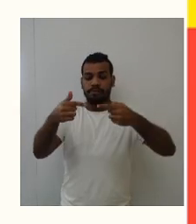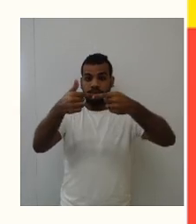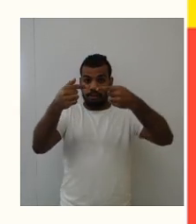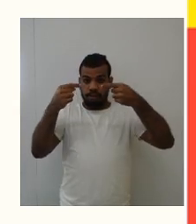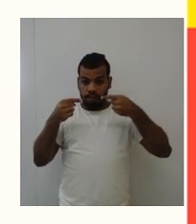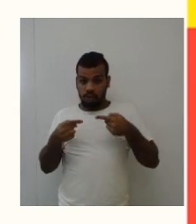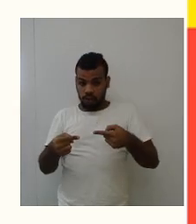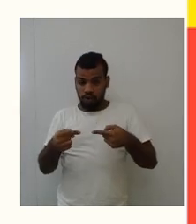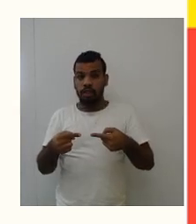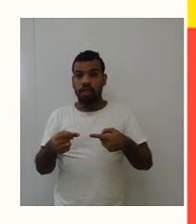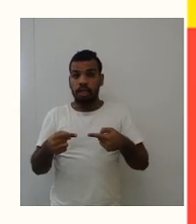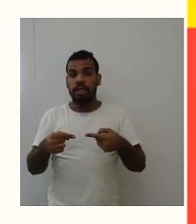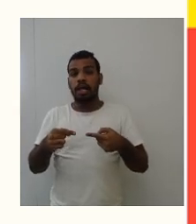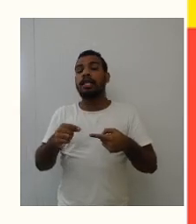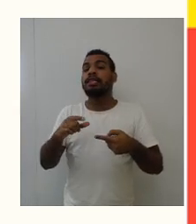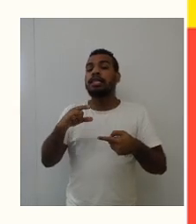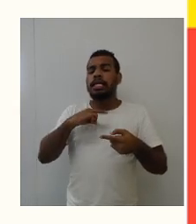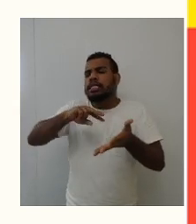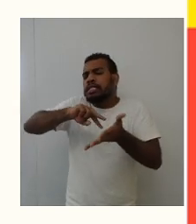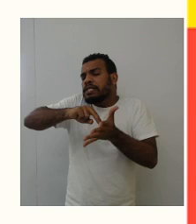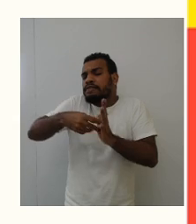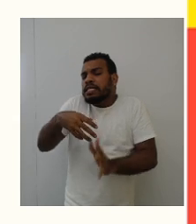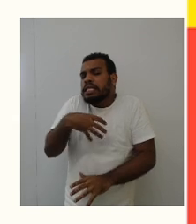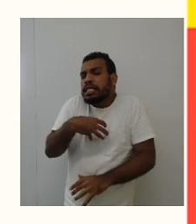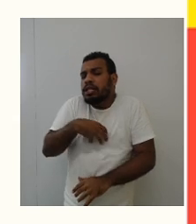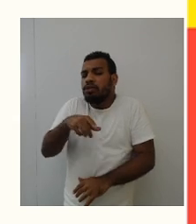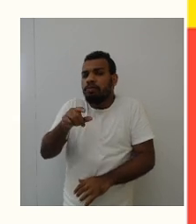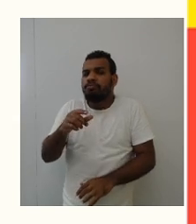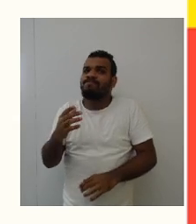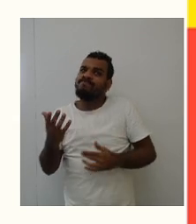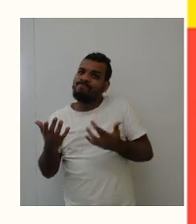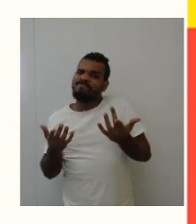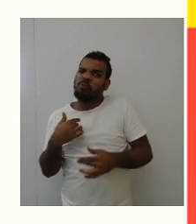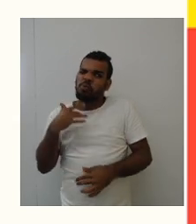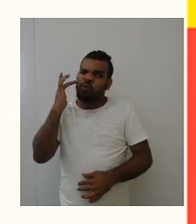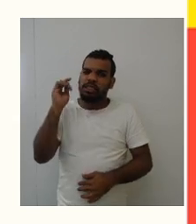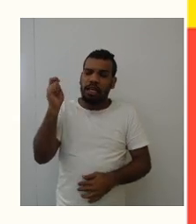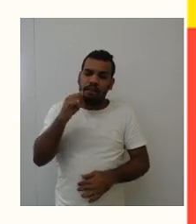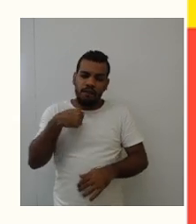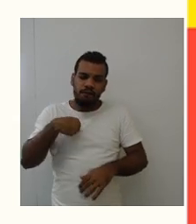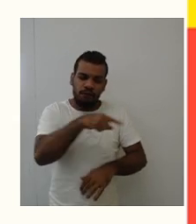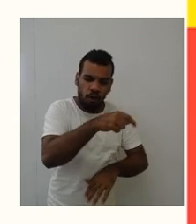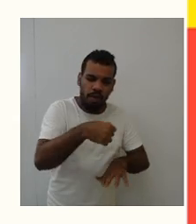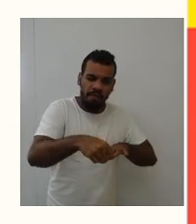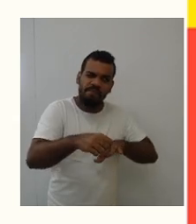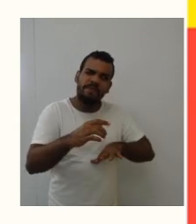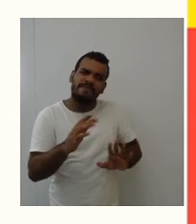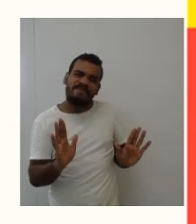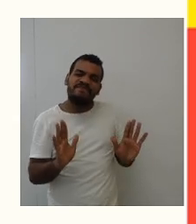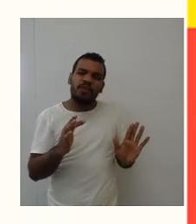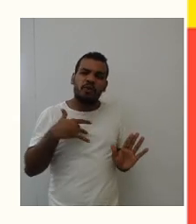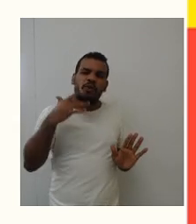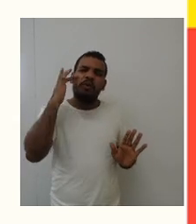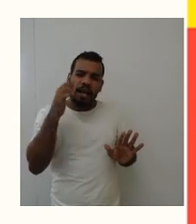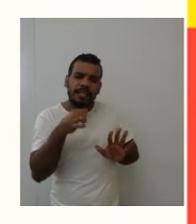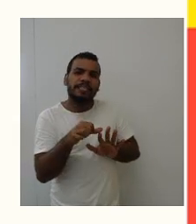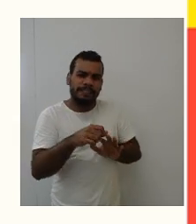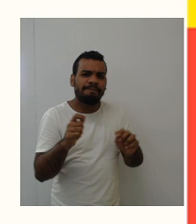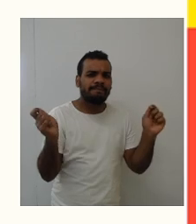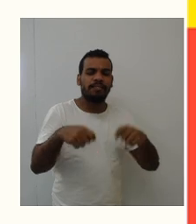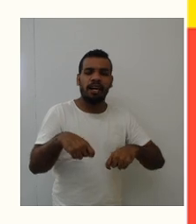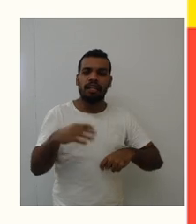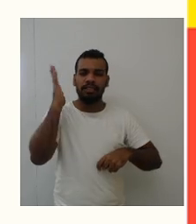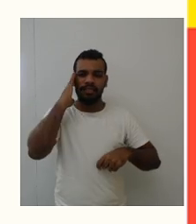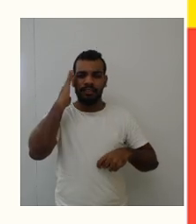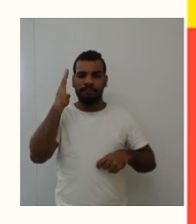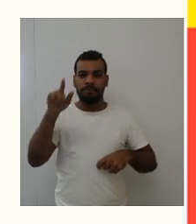e ela traz a ideia, não é, de que, acho que dá para ir a manicure, né? Eu